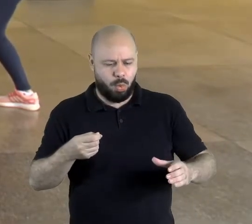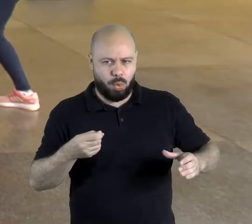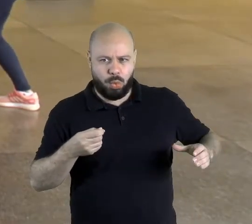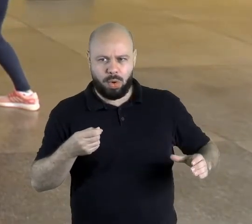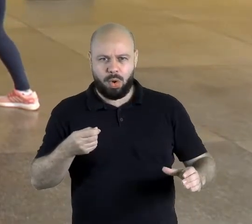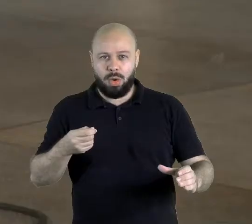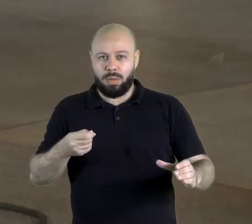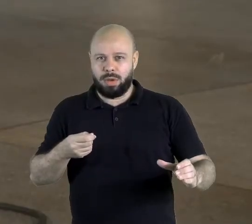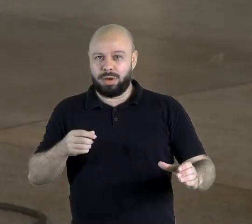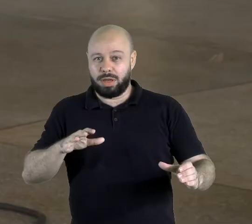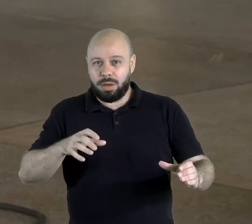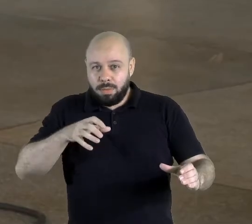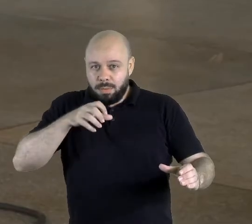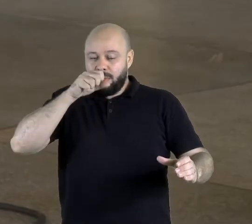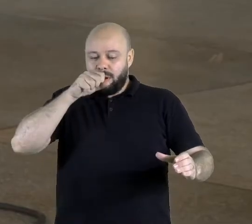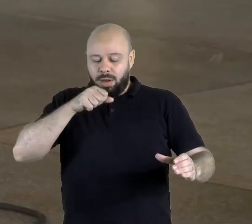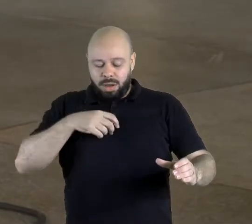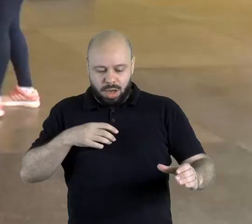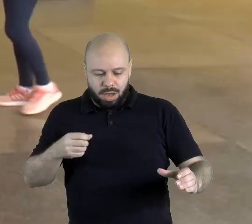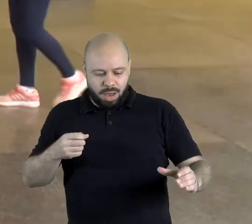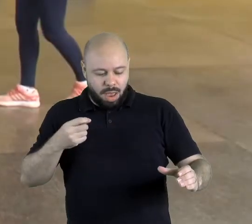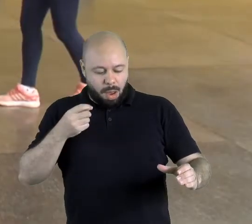fundo, mira e...